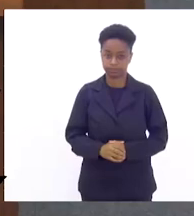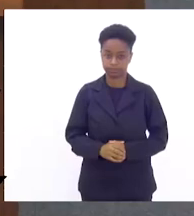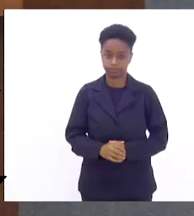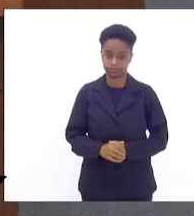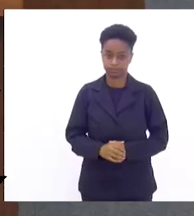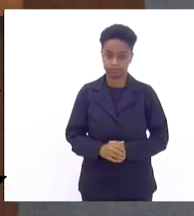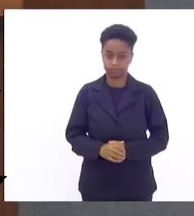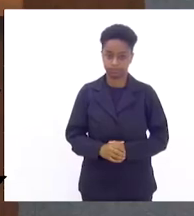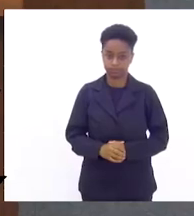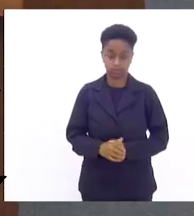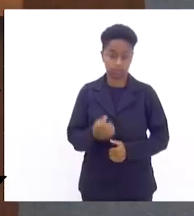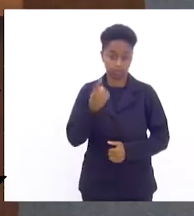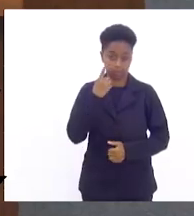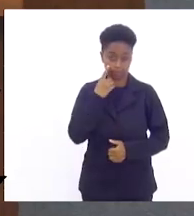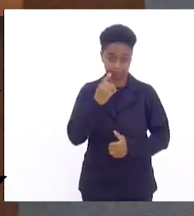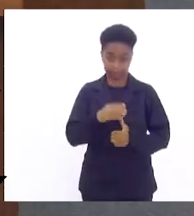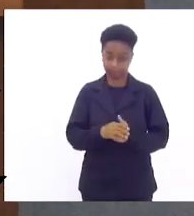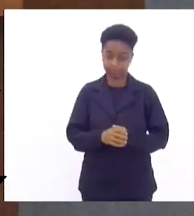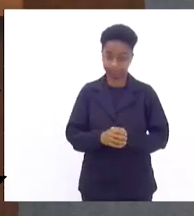Veja,